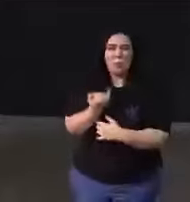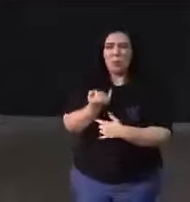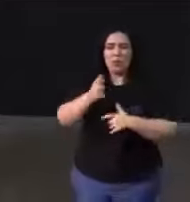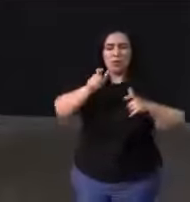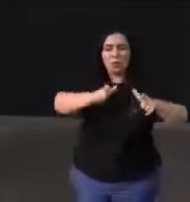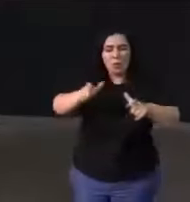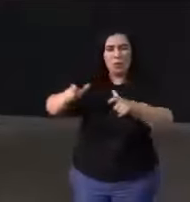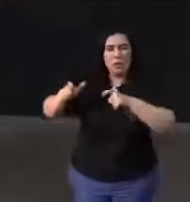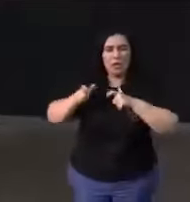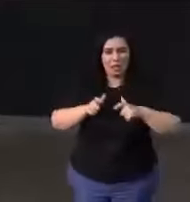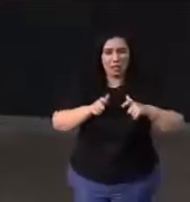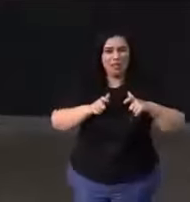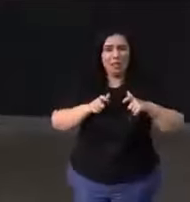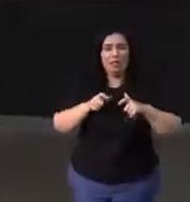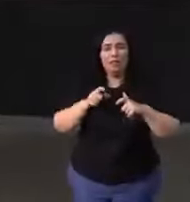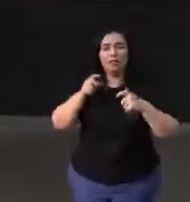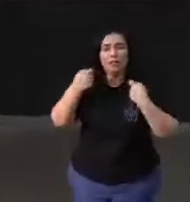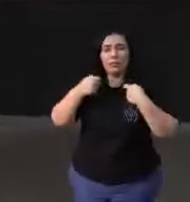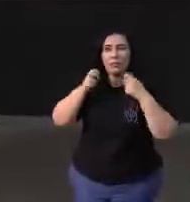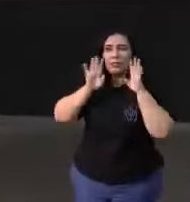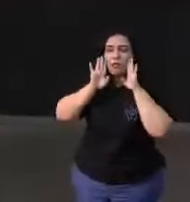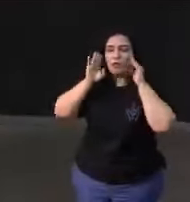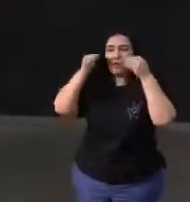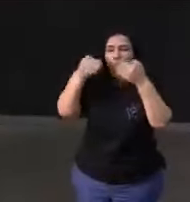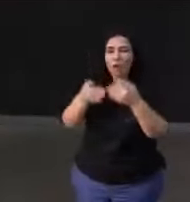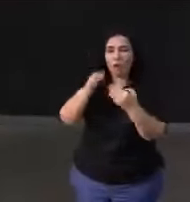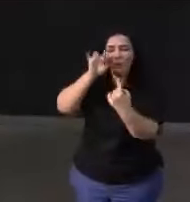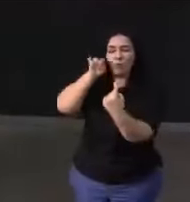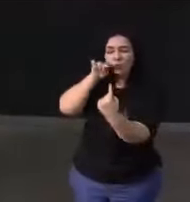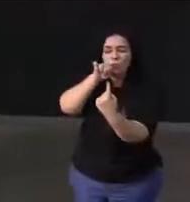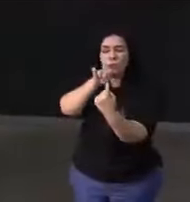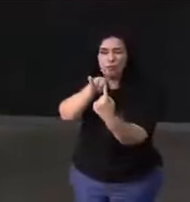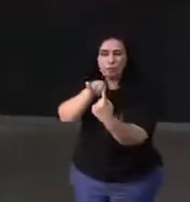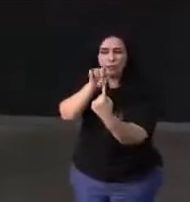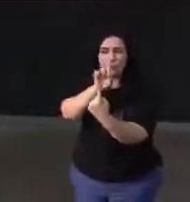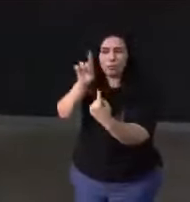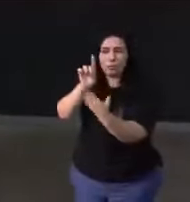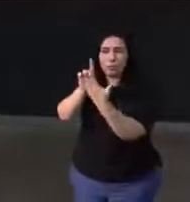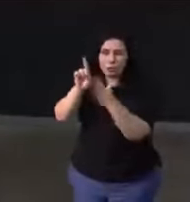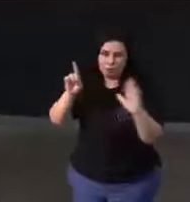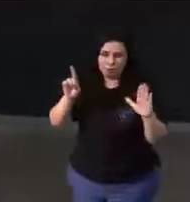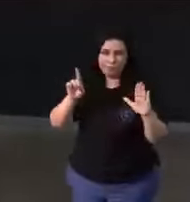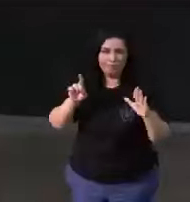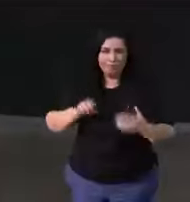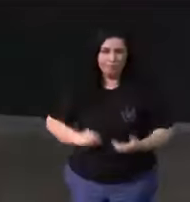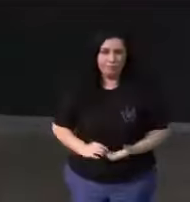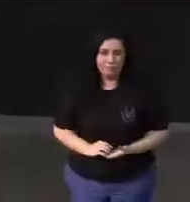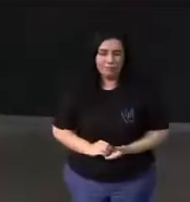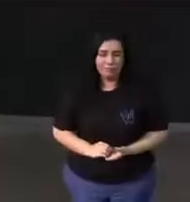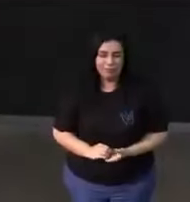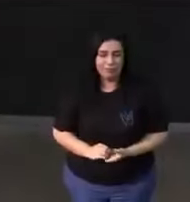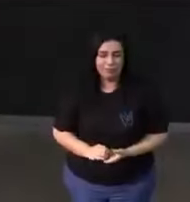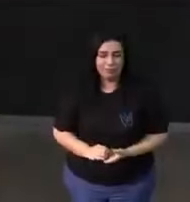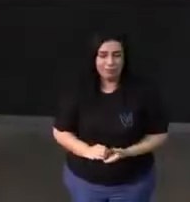você esteja, o seu olhar precisa estar direcionado para o lugar onde você vai chegar.